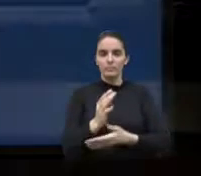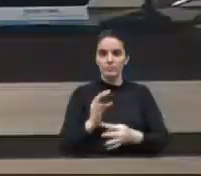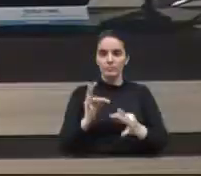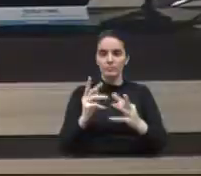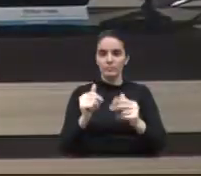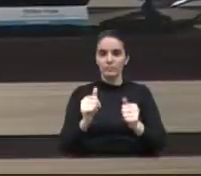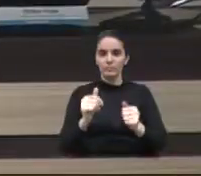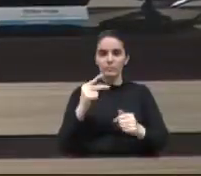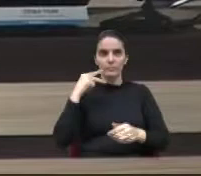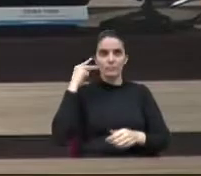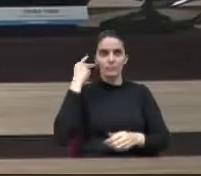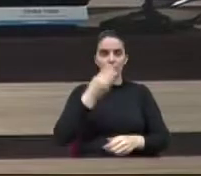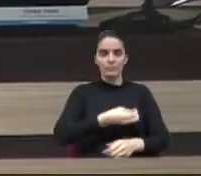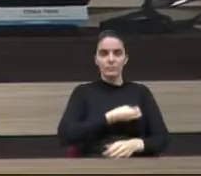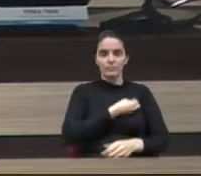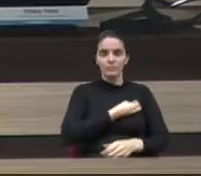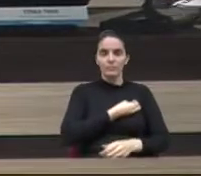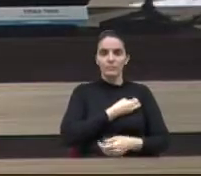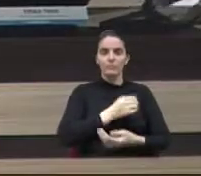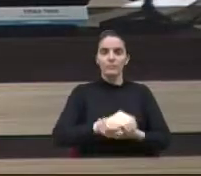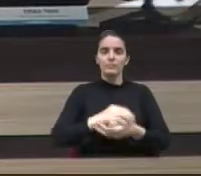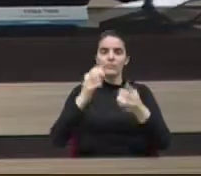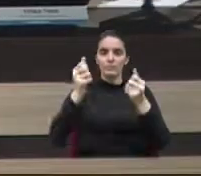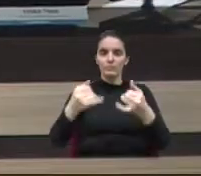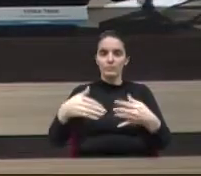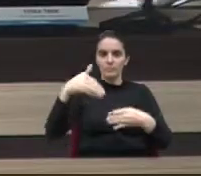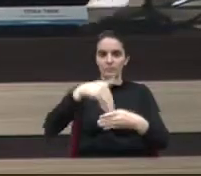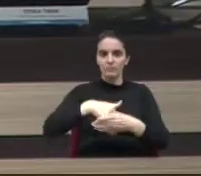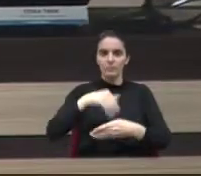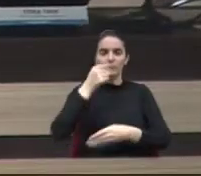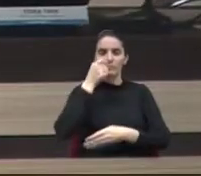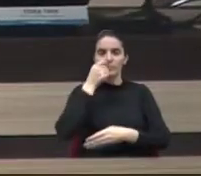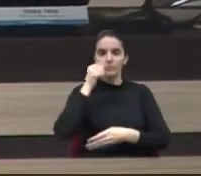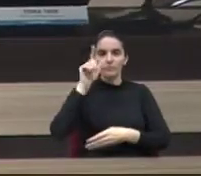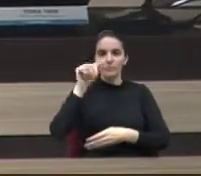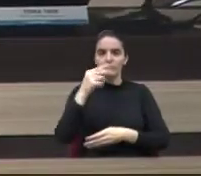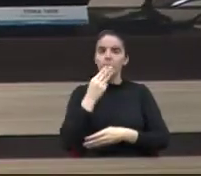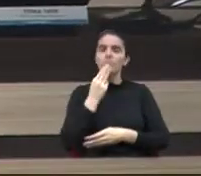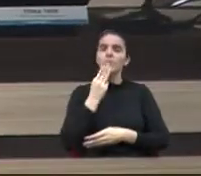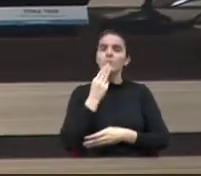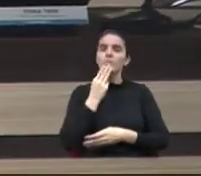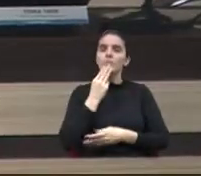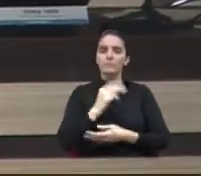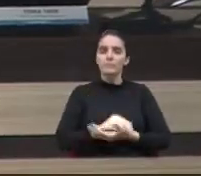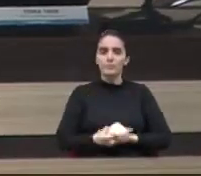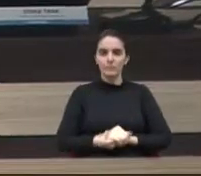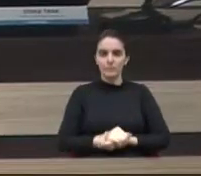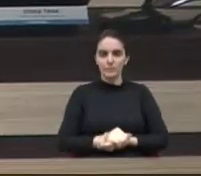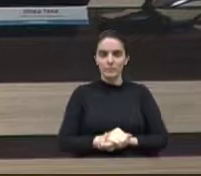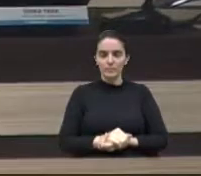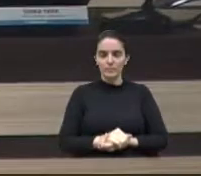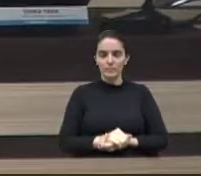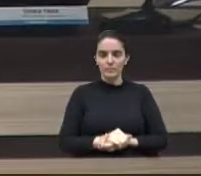vereadores presentes no plenário. Justificativa, Estevão Nogueira, depois Vaguinho.